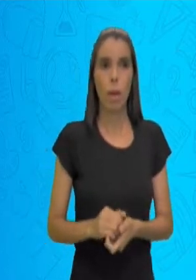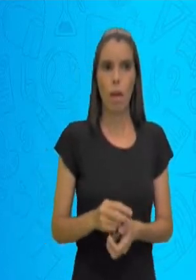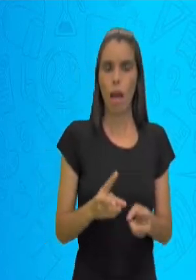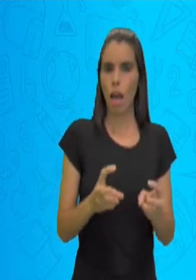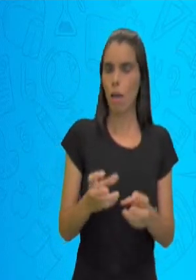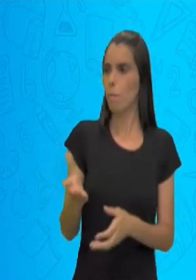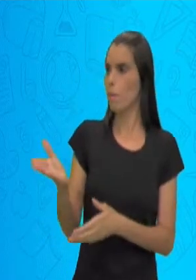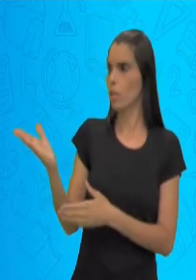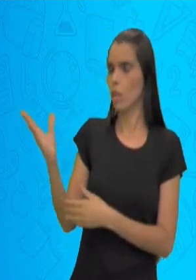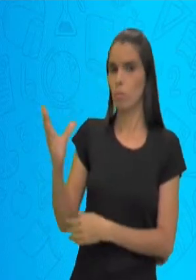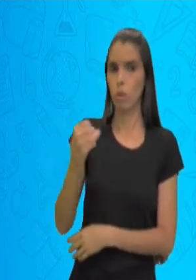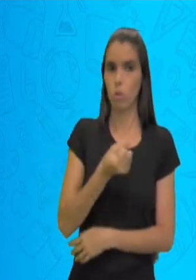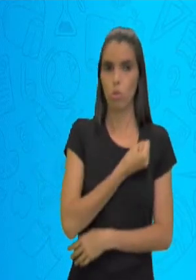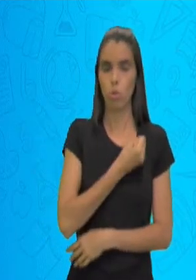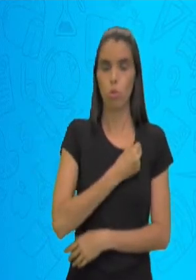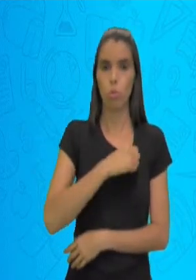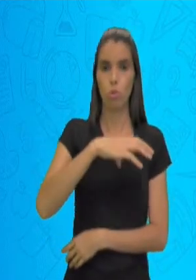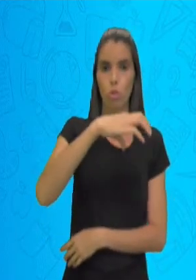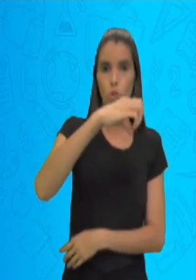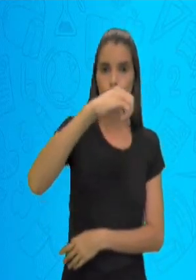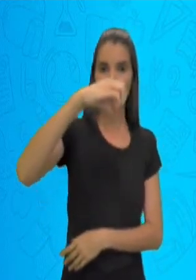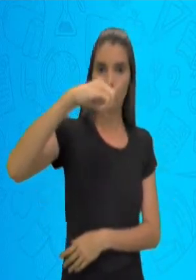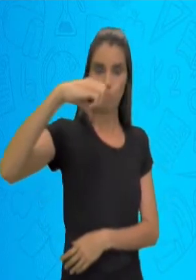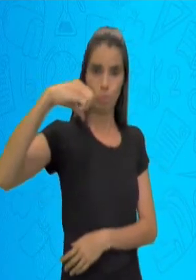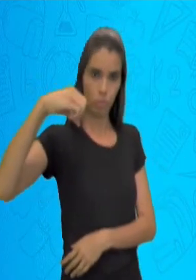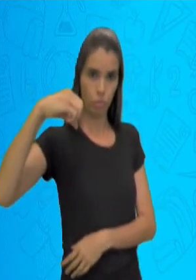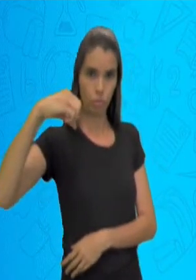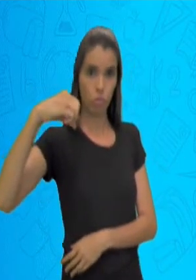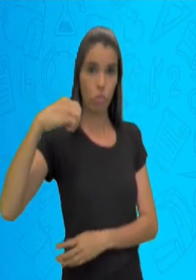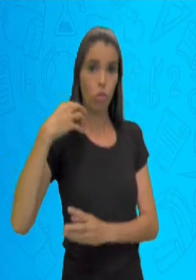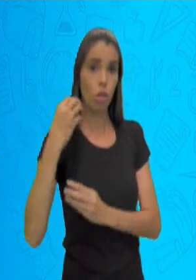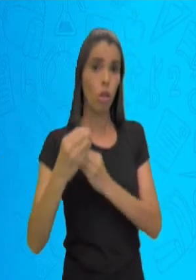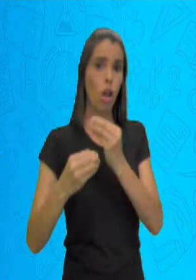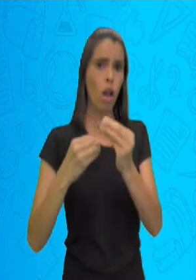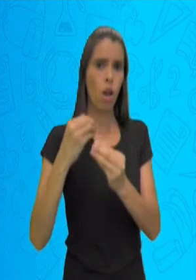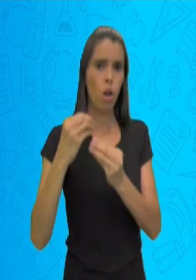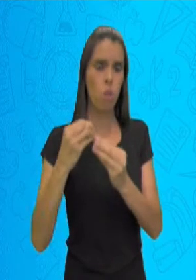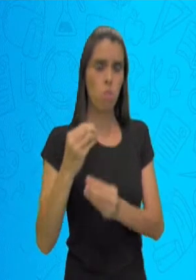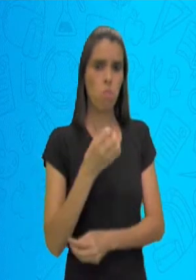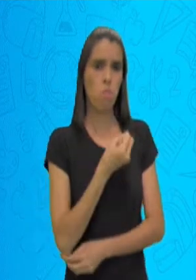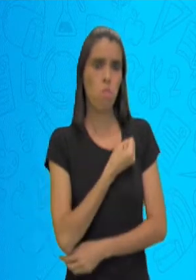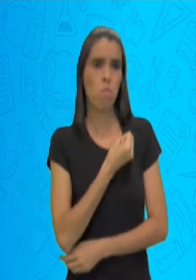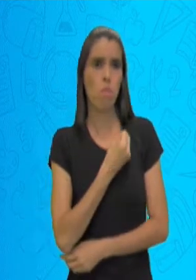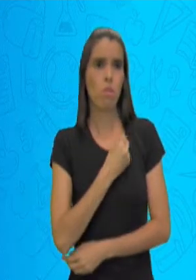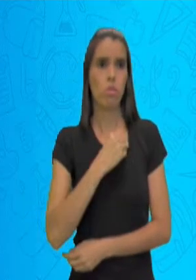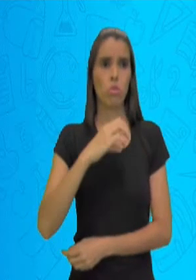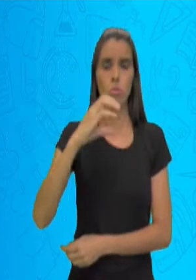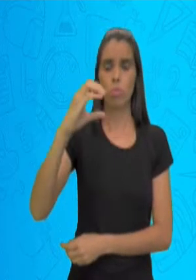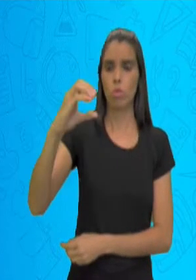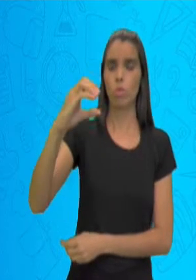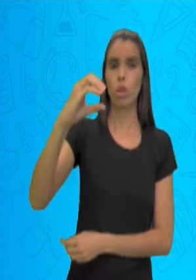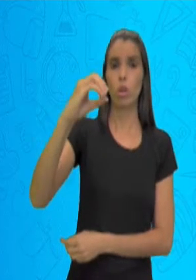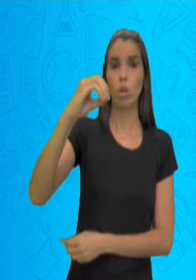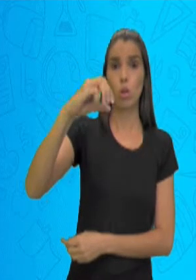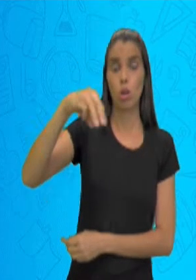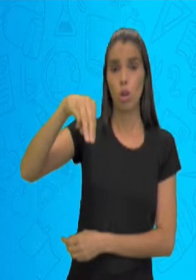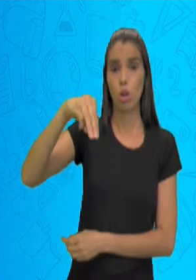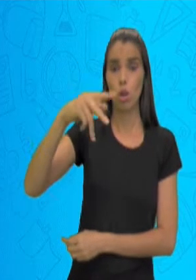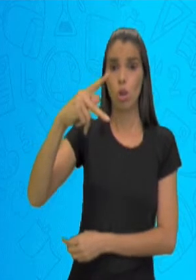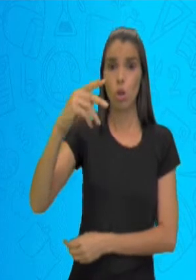999. Como a gente vai saber como ele é composto? Vamos aqui, ó, ele tem